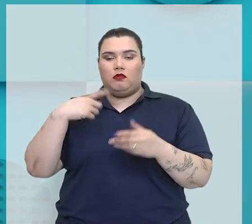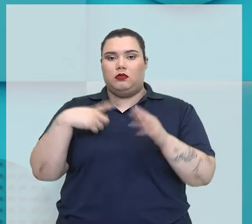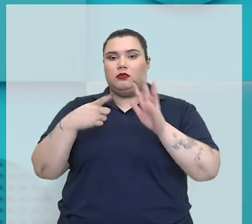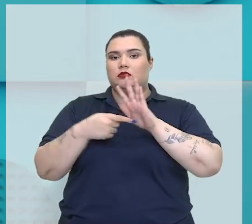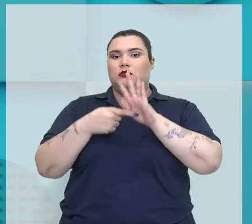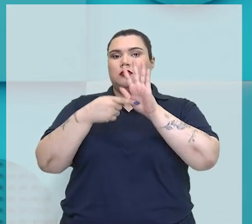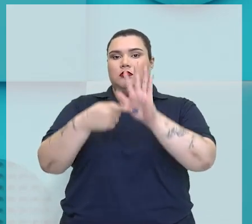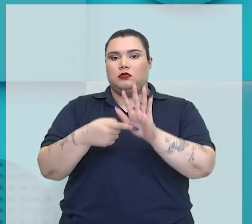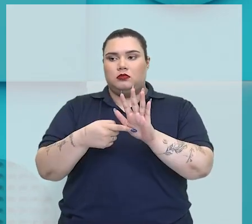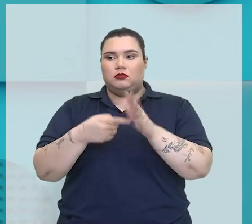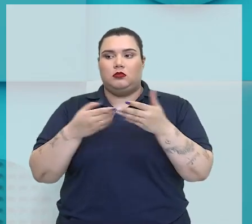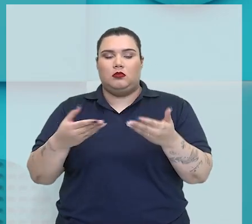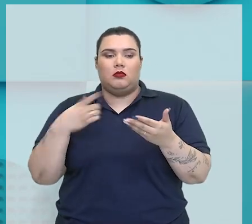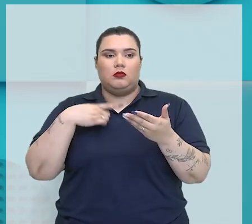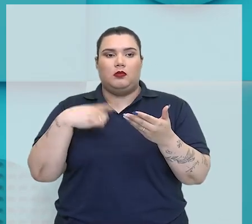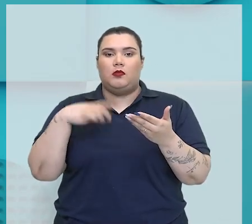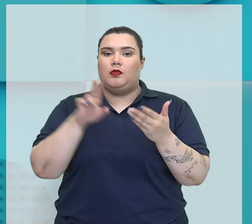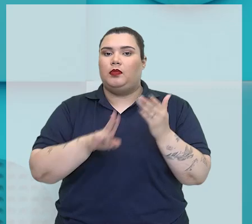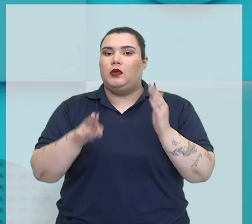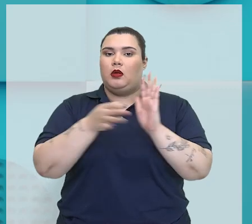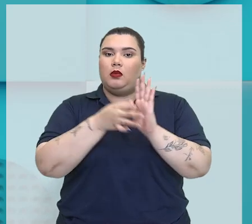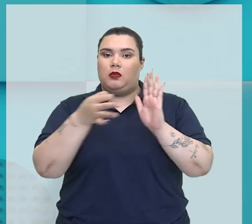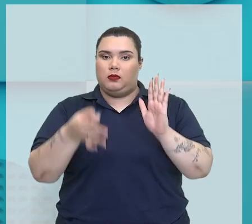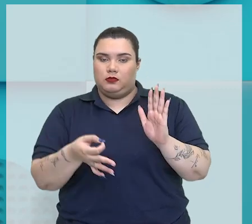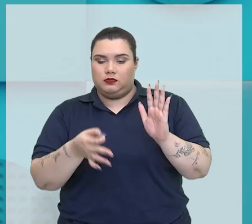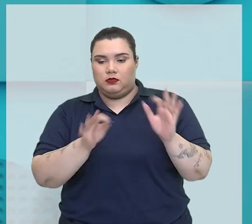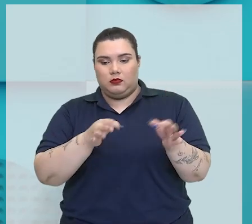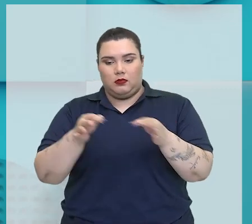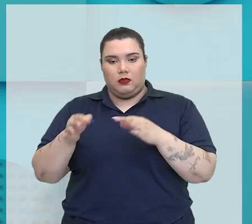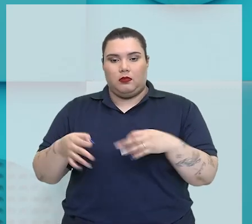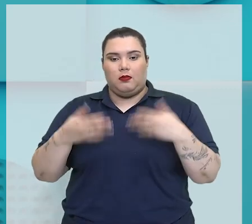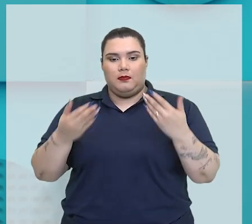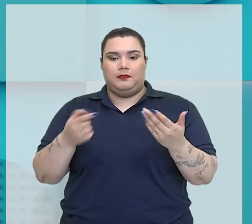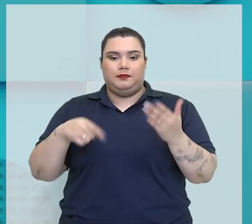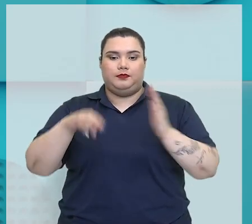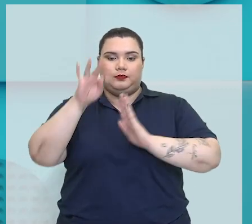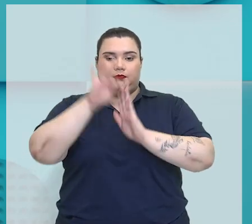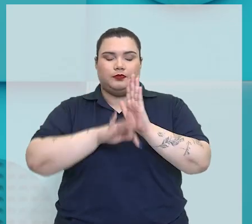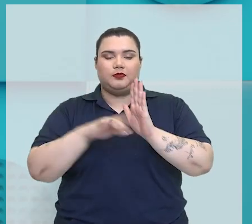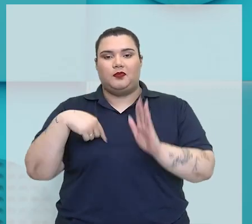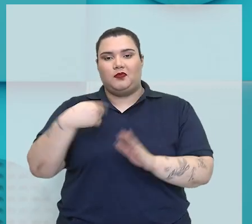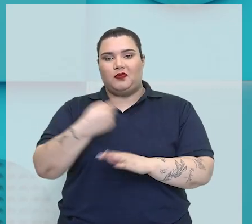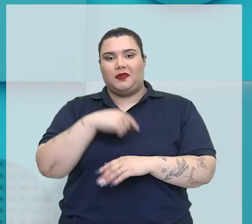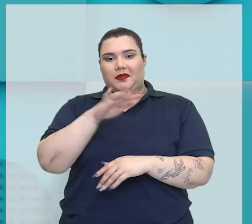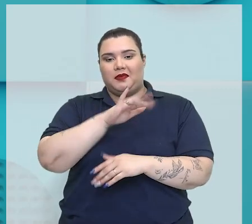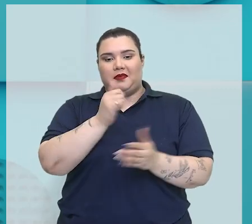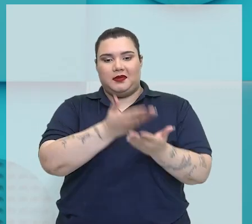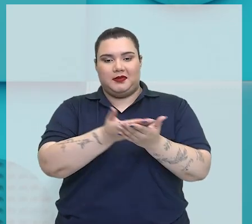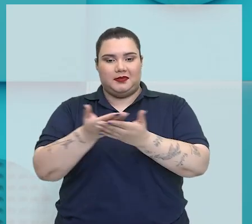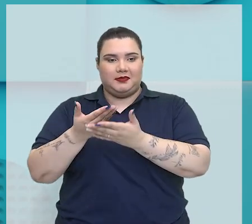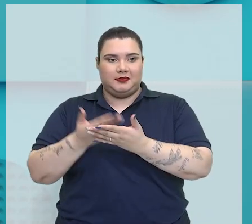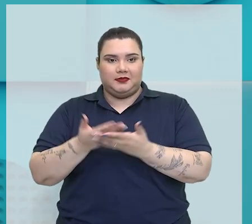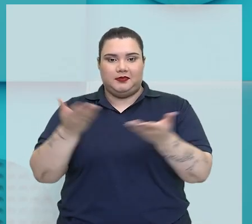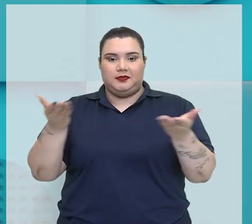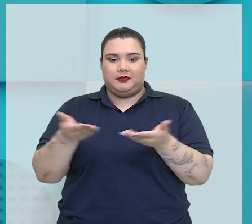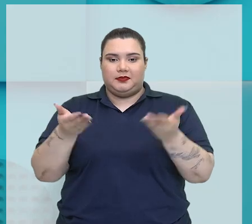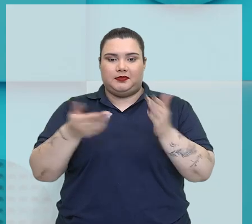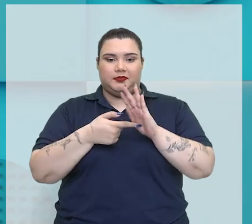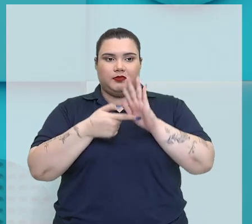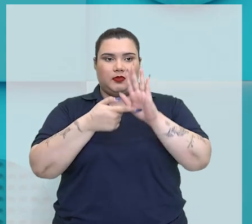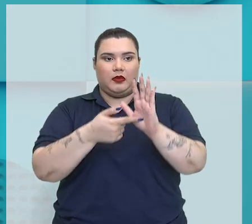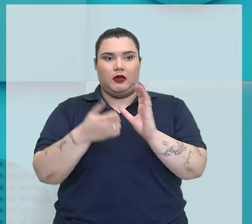tese com argumentos. Então, é esta parte do texto que a gente vai trabalhar. Então, vamos para